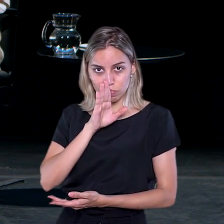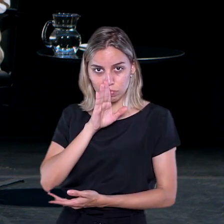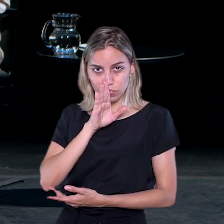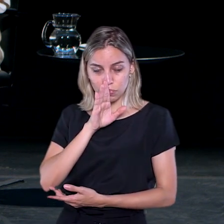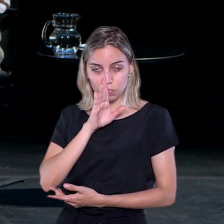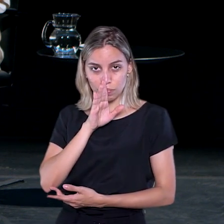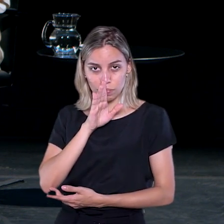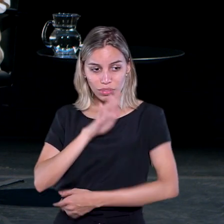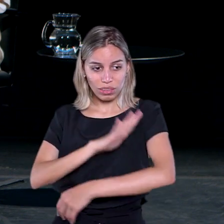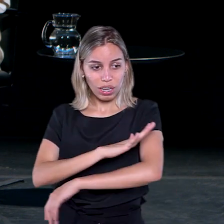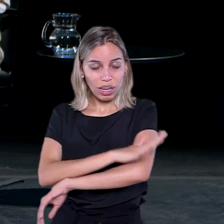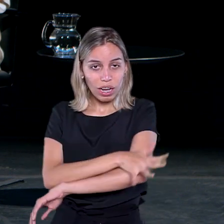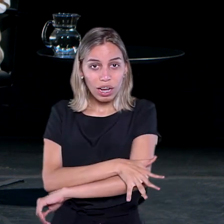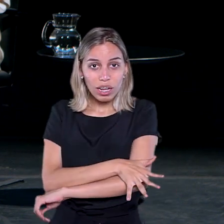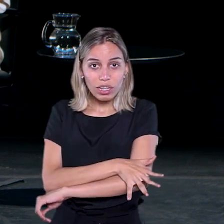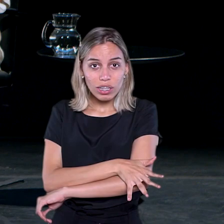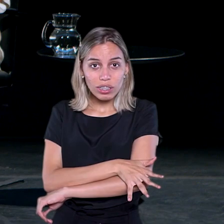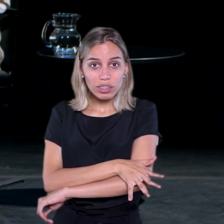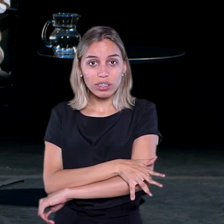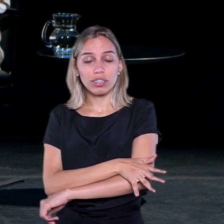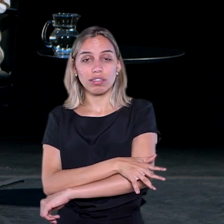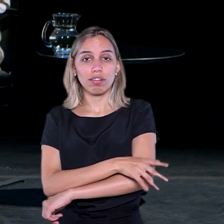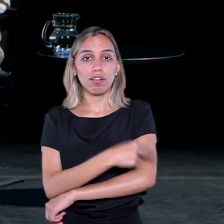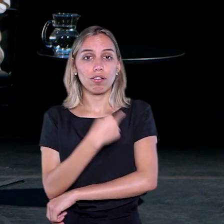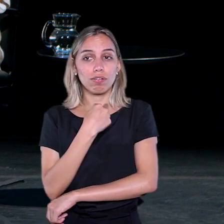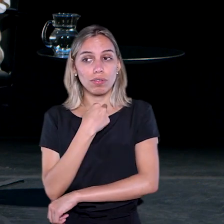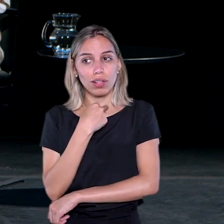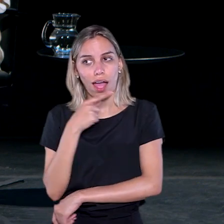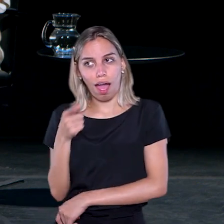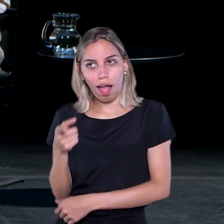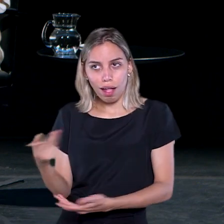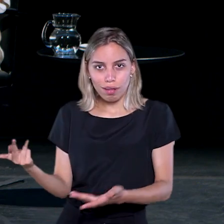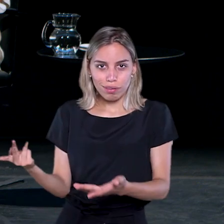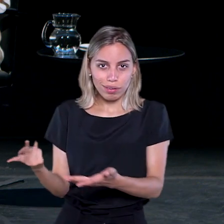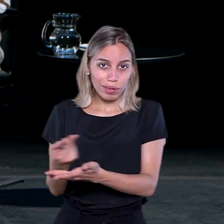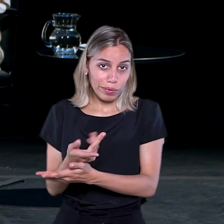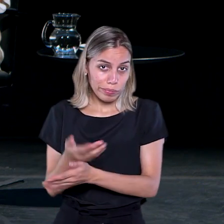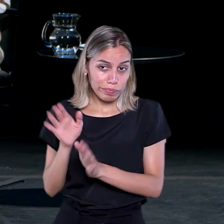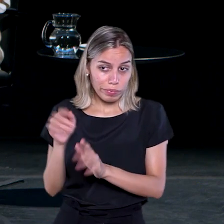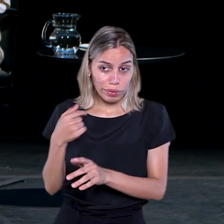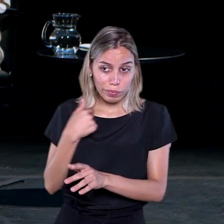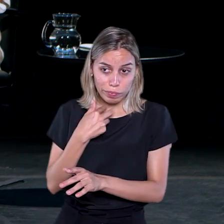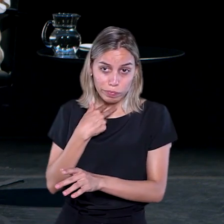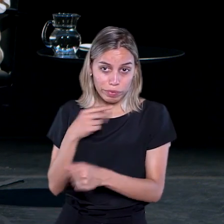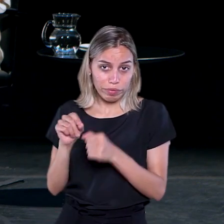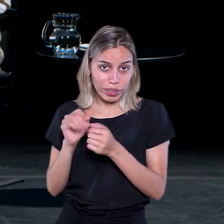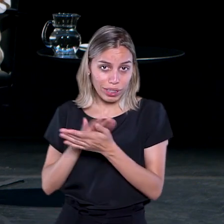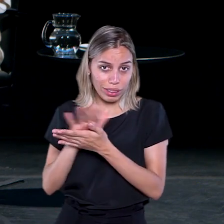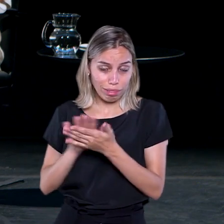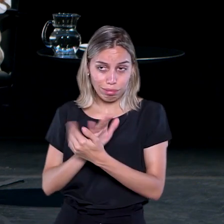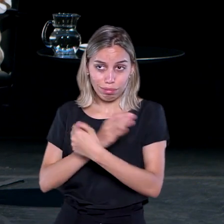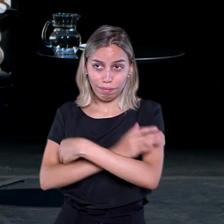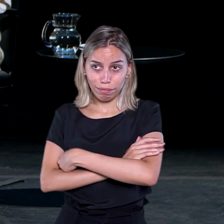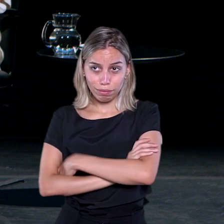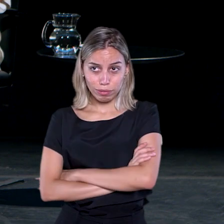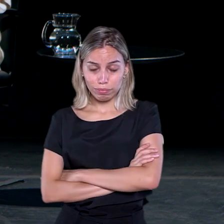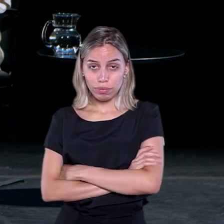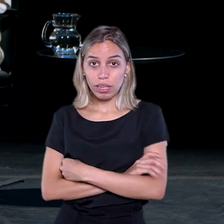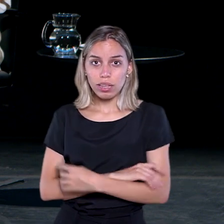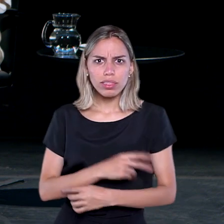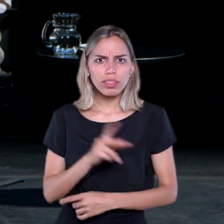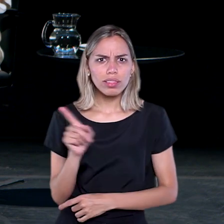o antirracismo praticado pela branquitude também é uma posição política importante. Fundamental, Afonso. Eu digo assim, não fomos